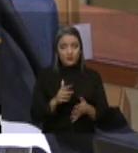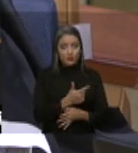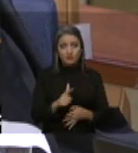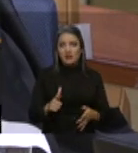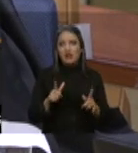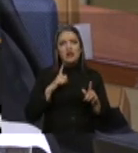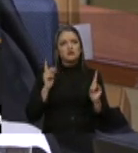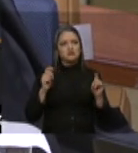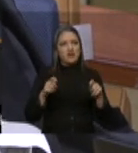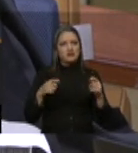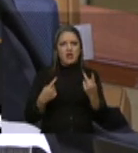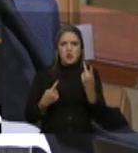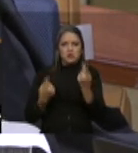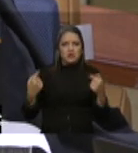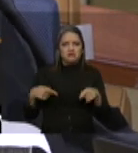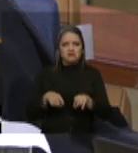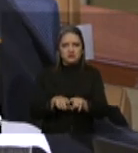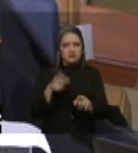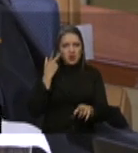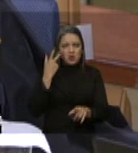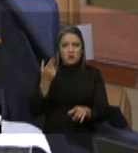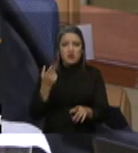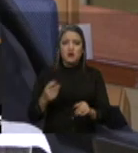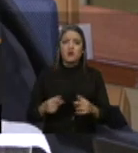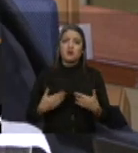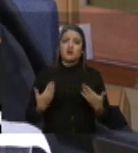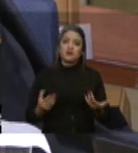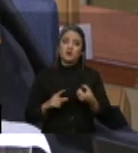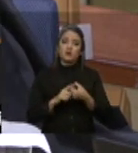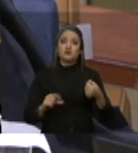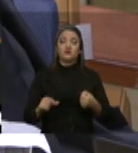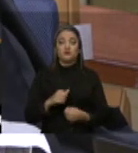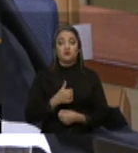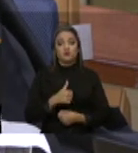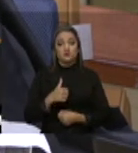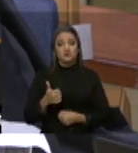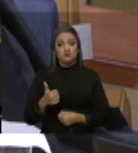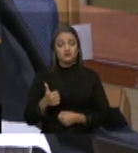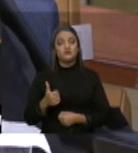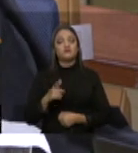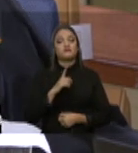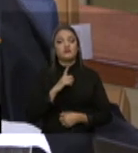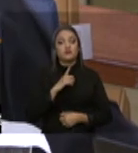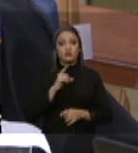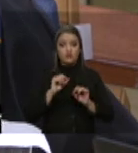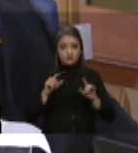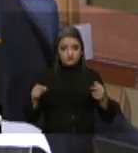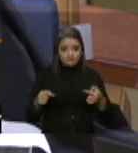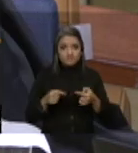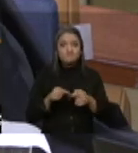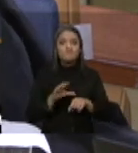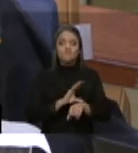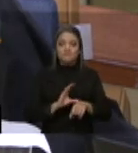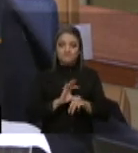conclusão da ausência de conflito especialmente o artigo 11 tem a sua constitucionalidade